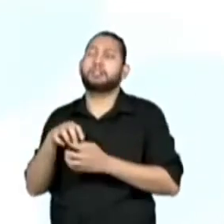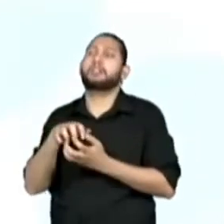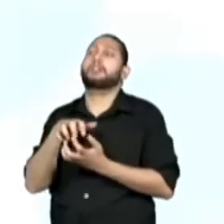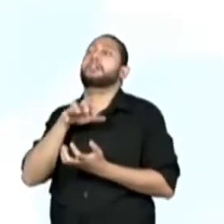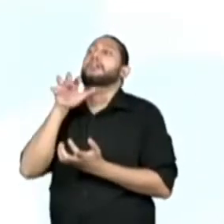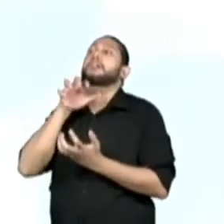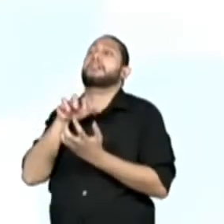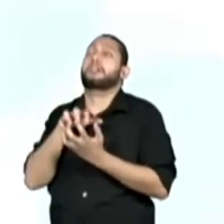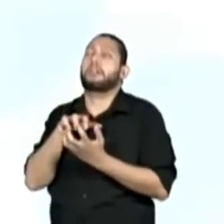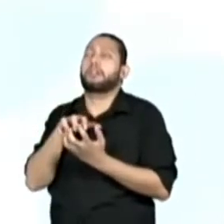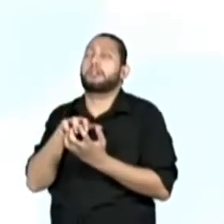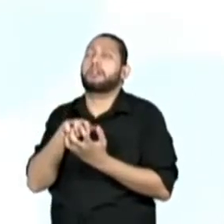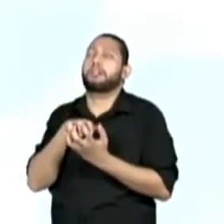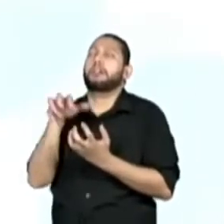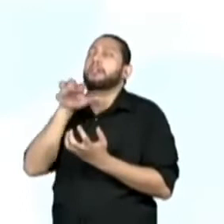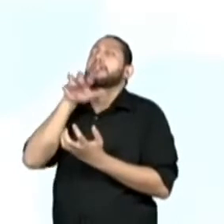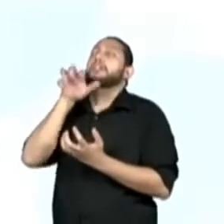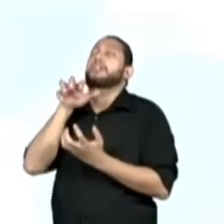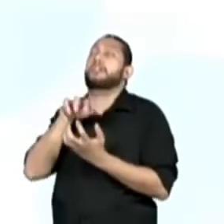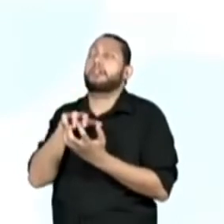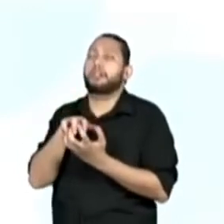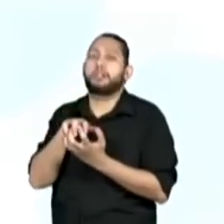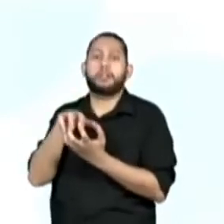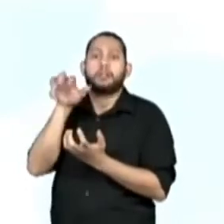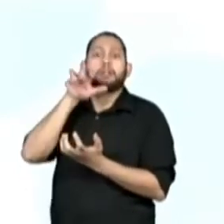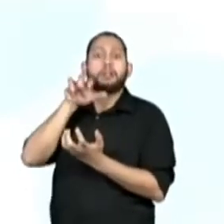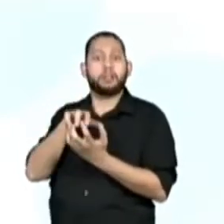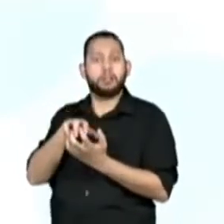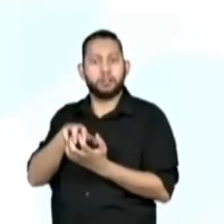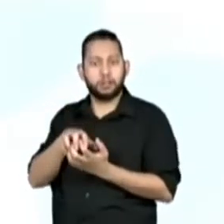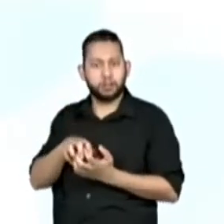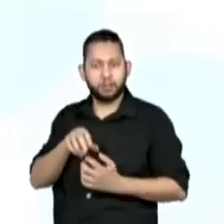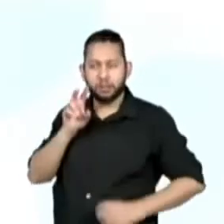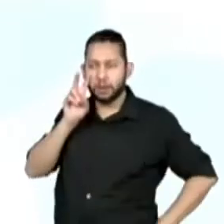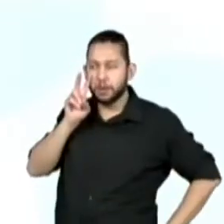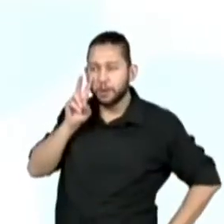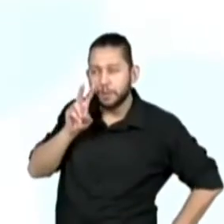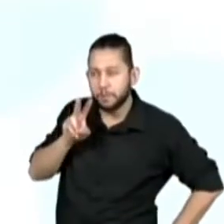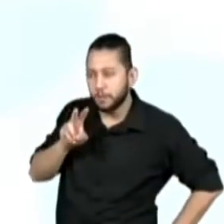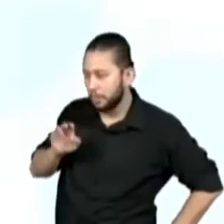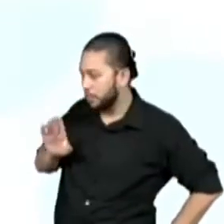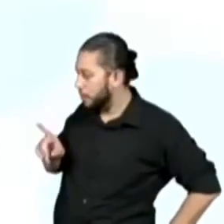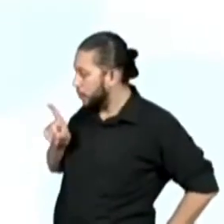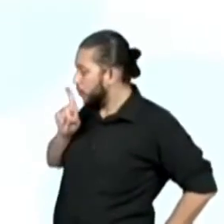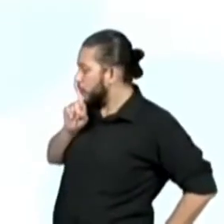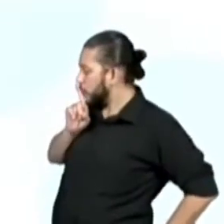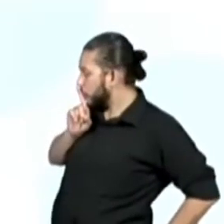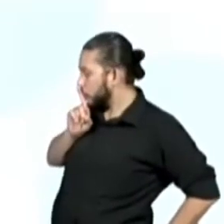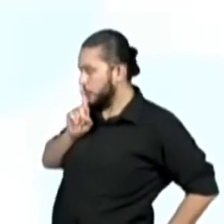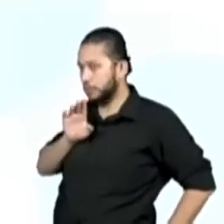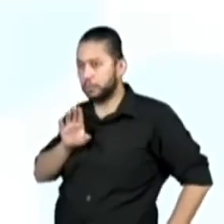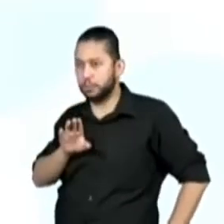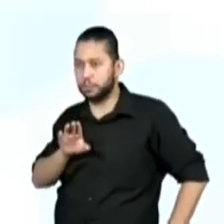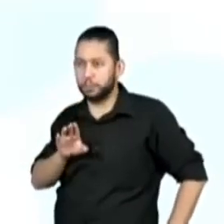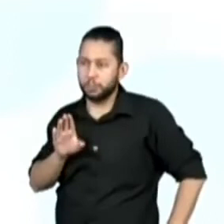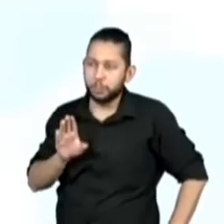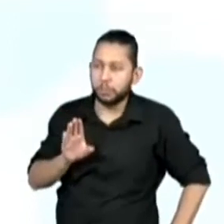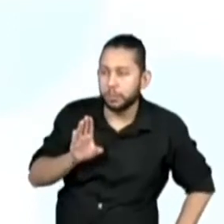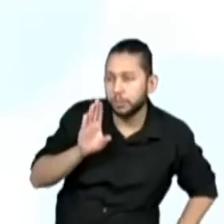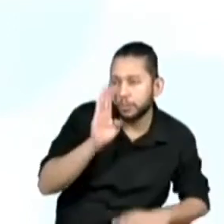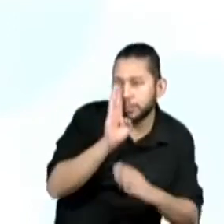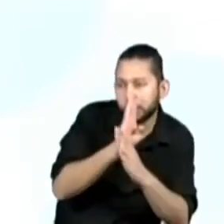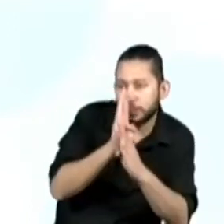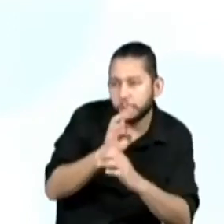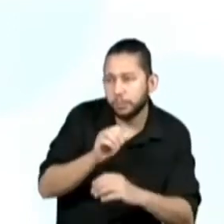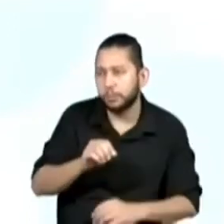fazia estremecer os galhos. Observou-o atentamente, de um e de outro lado, e notou